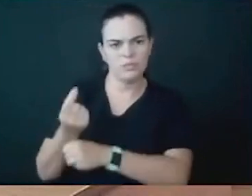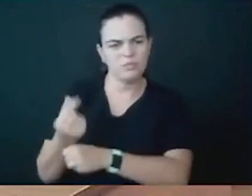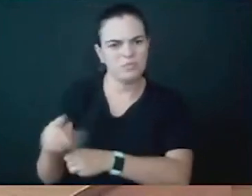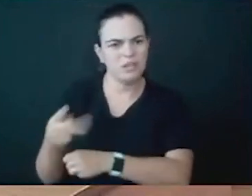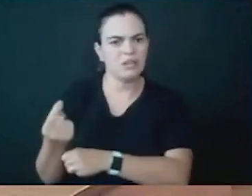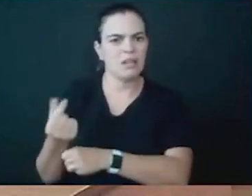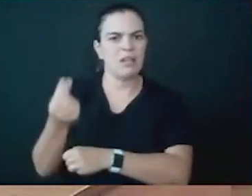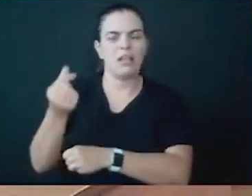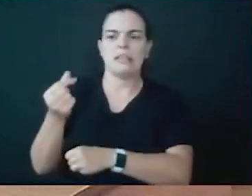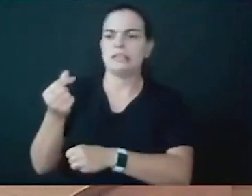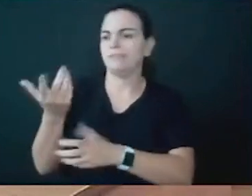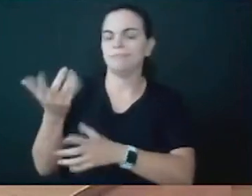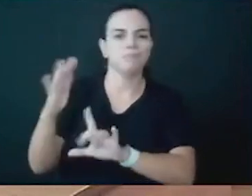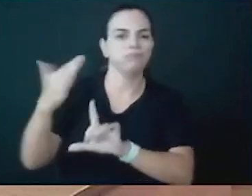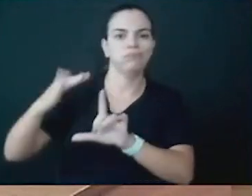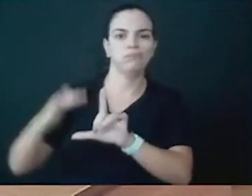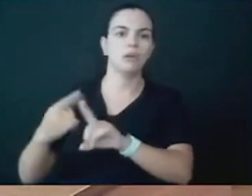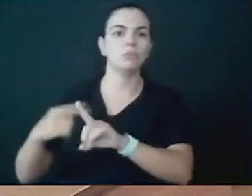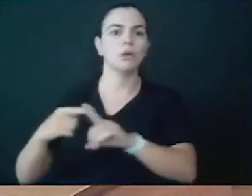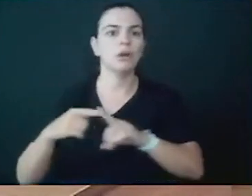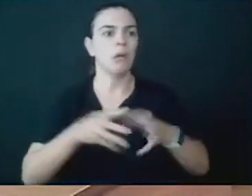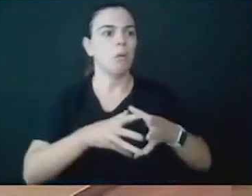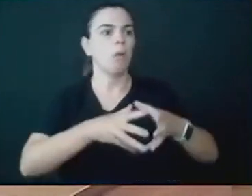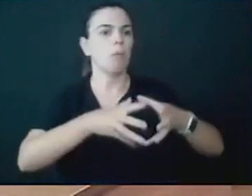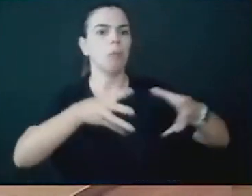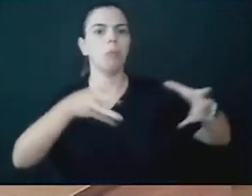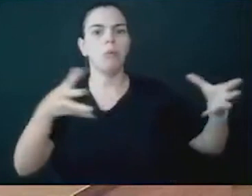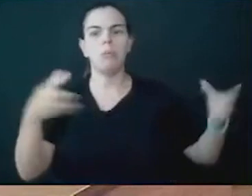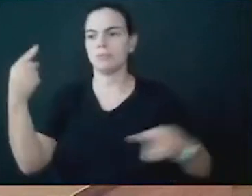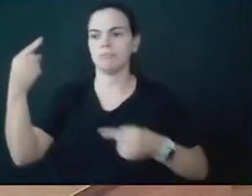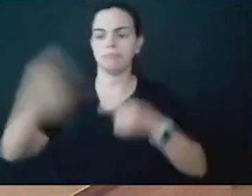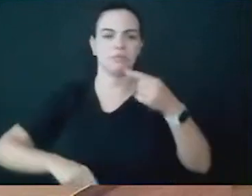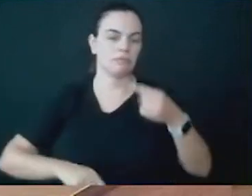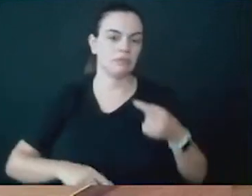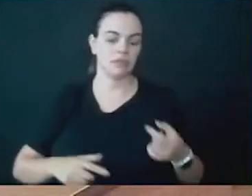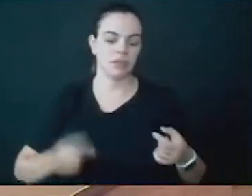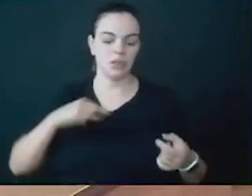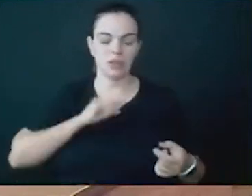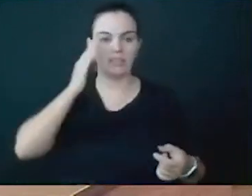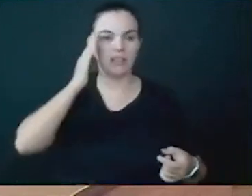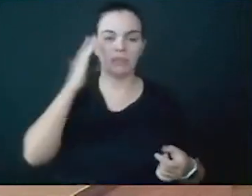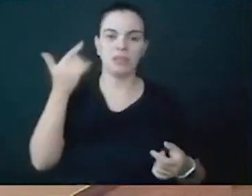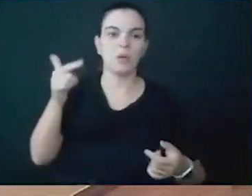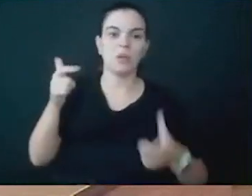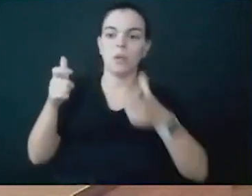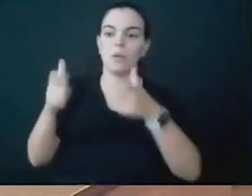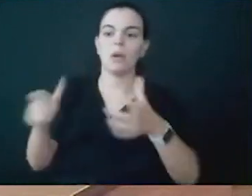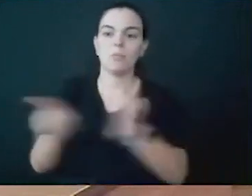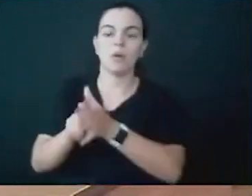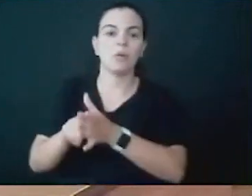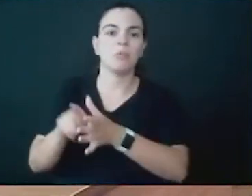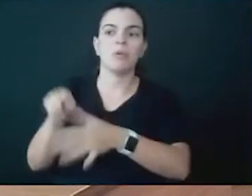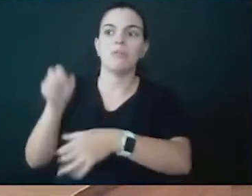na questão de drogadição, que, pelo que me consta, não há uma vaga para recuperação de dependência química em Curitiba. Como que está sendo feito